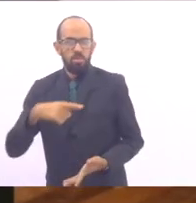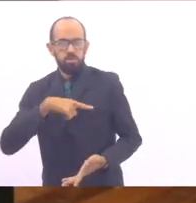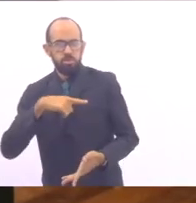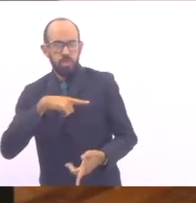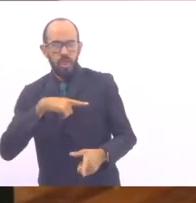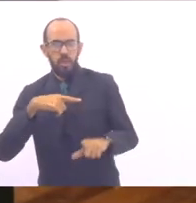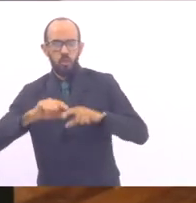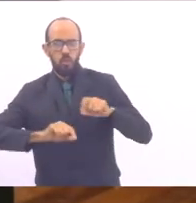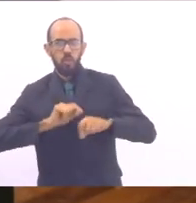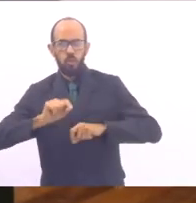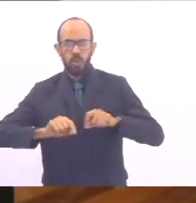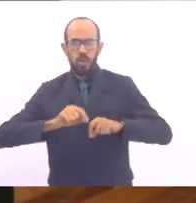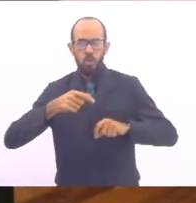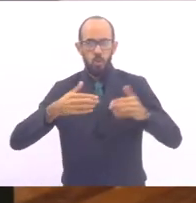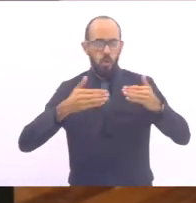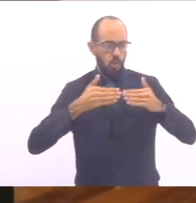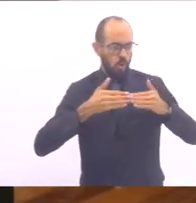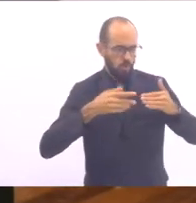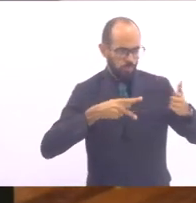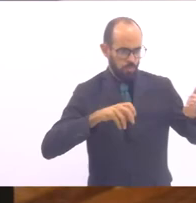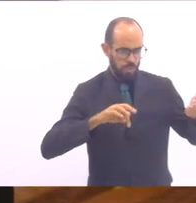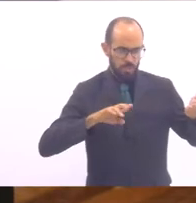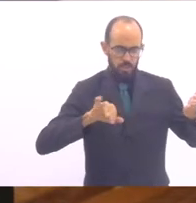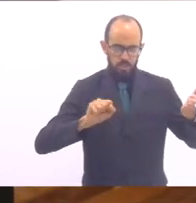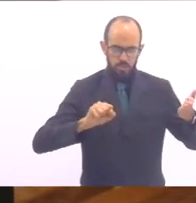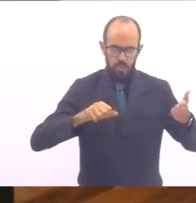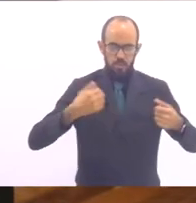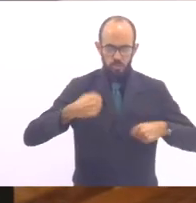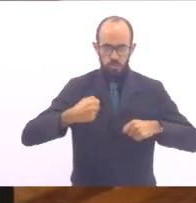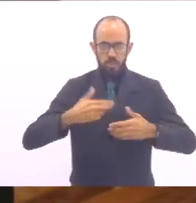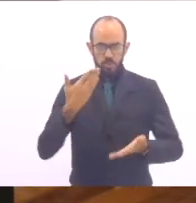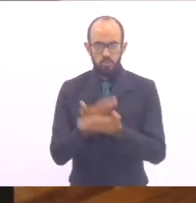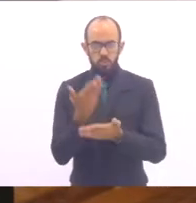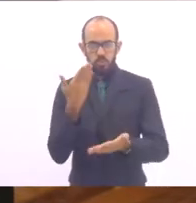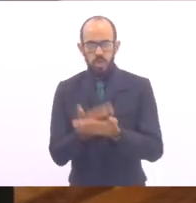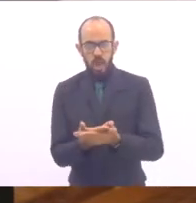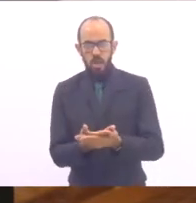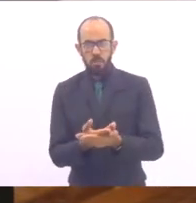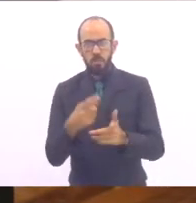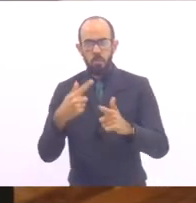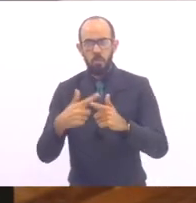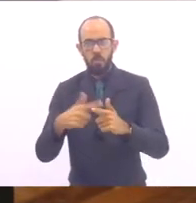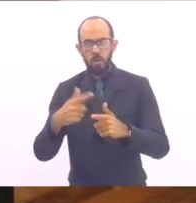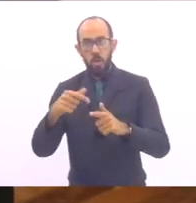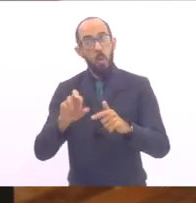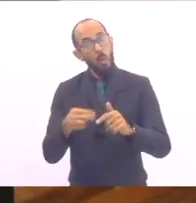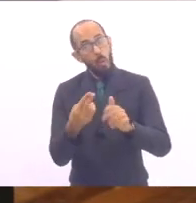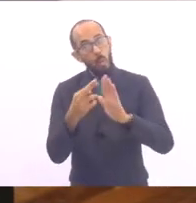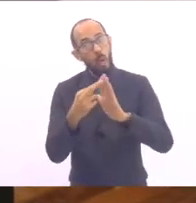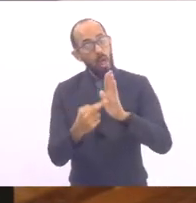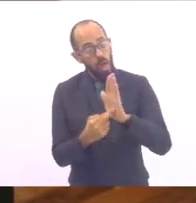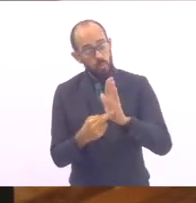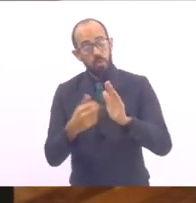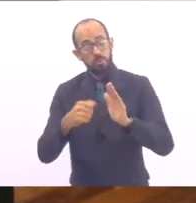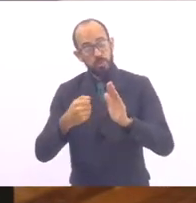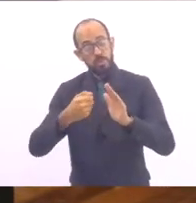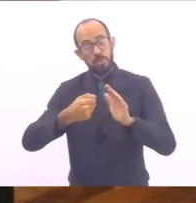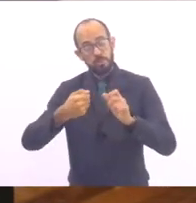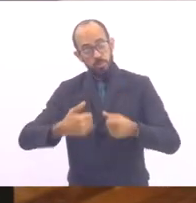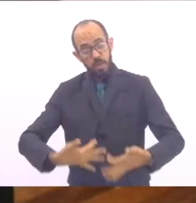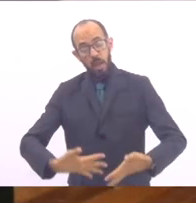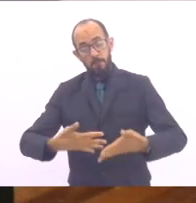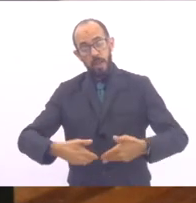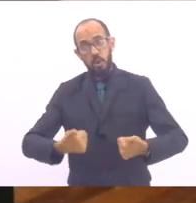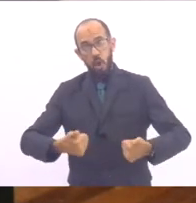Eu concordo com a doutora Patrícia, a gente precisa se debruçar sobre esse ADA, ou o relatório precisa ser mais pormenorizado, ou